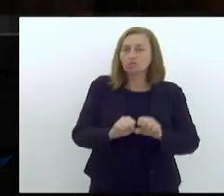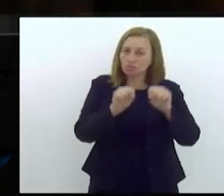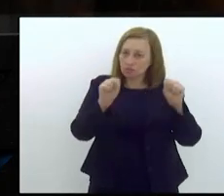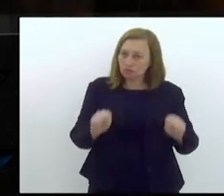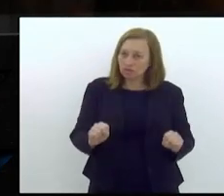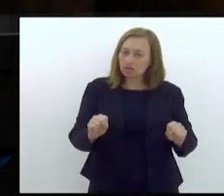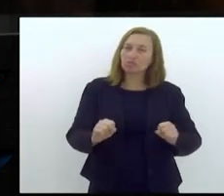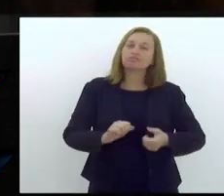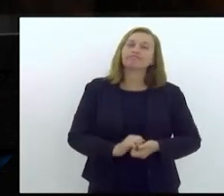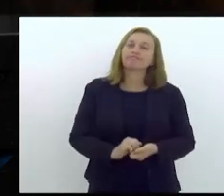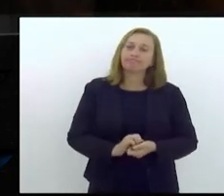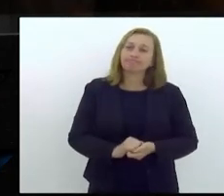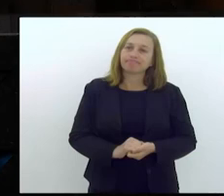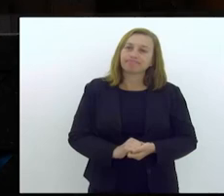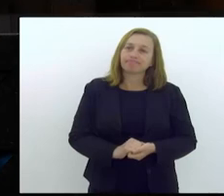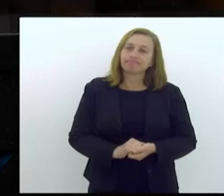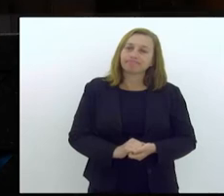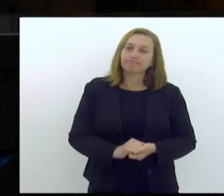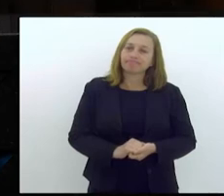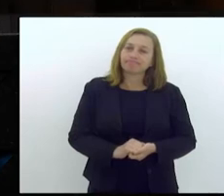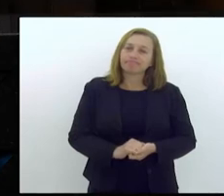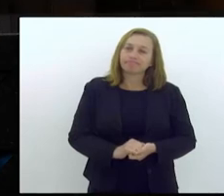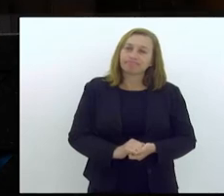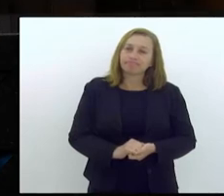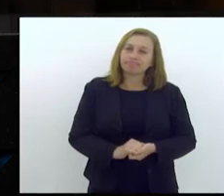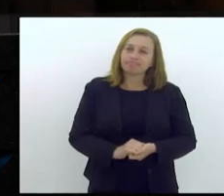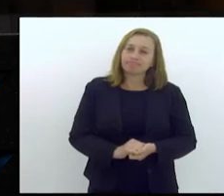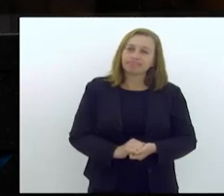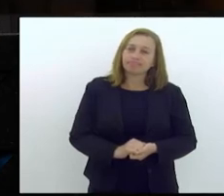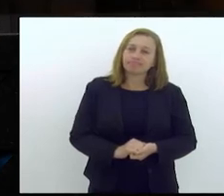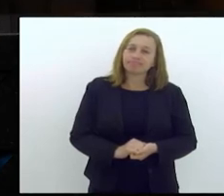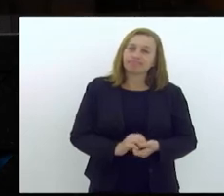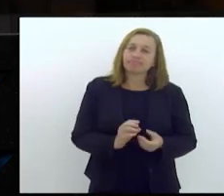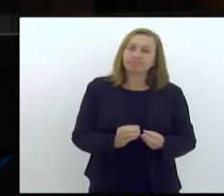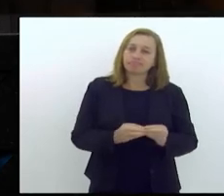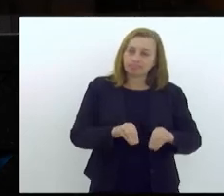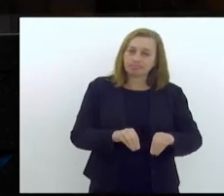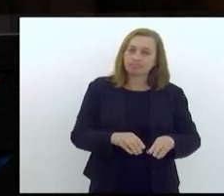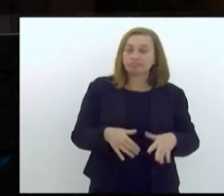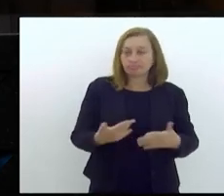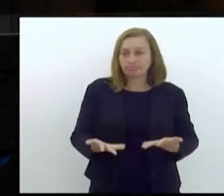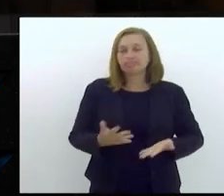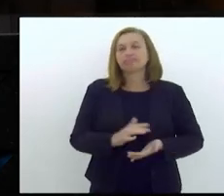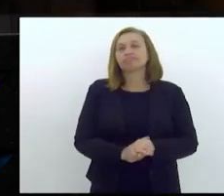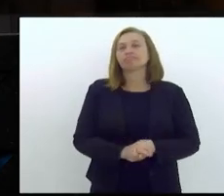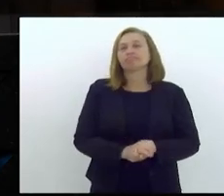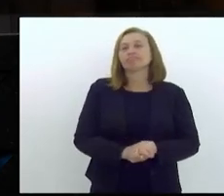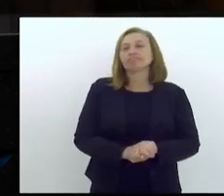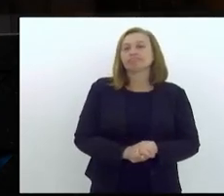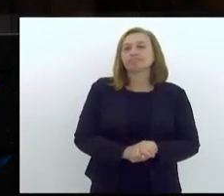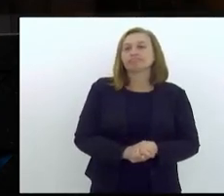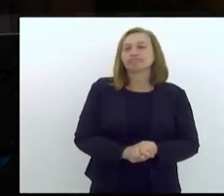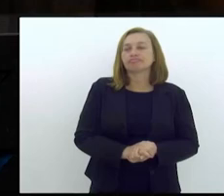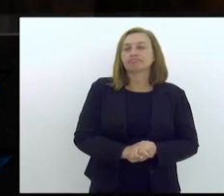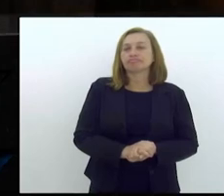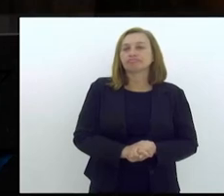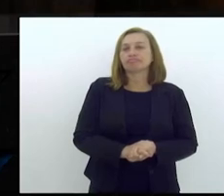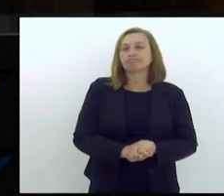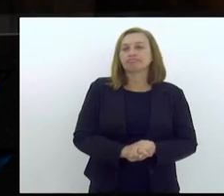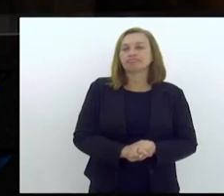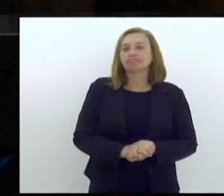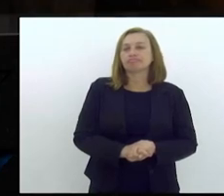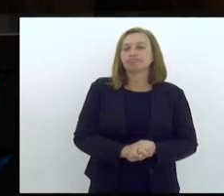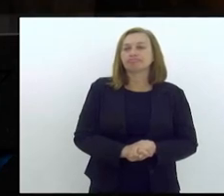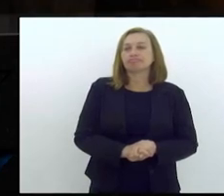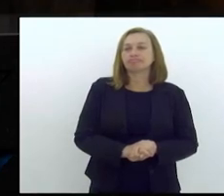estaria literalmente quebrado Então a gente tem que ver